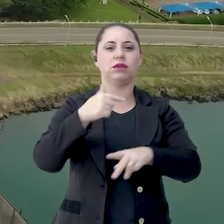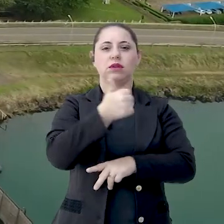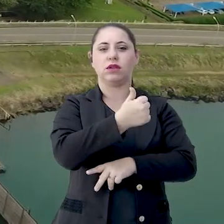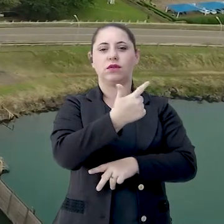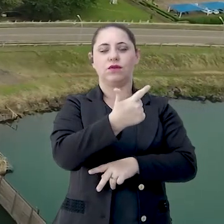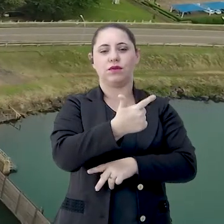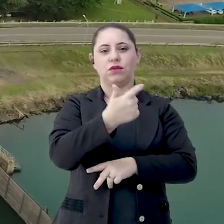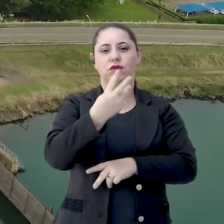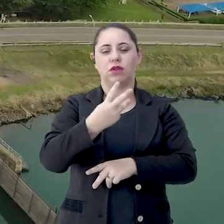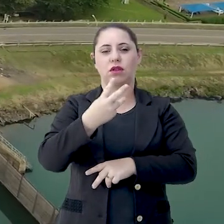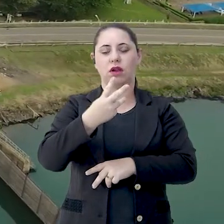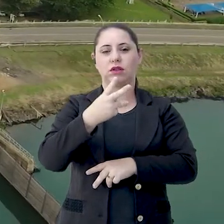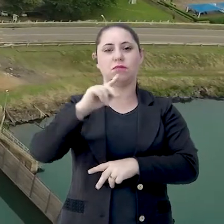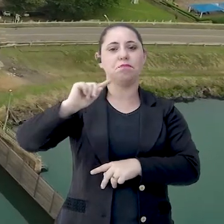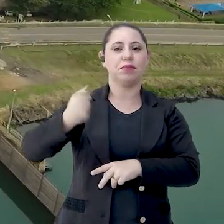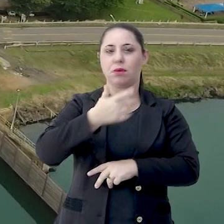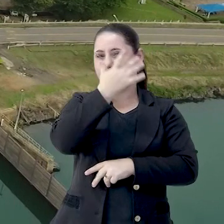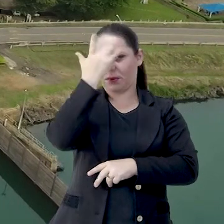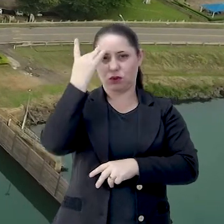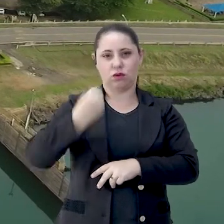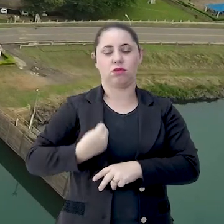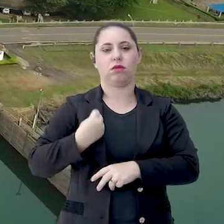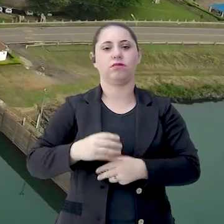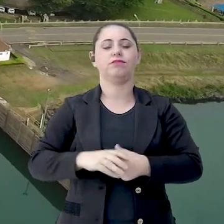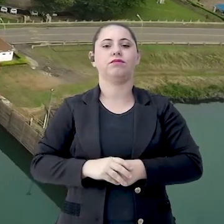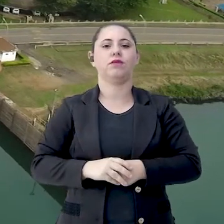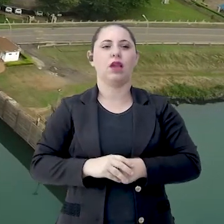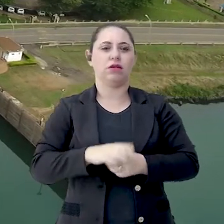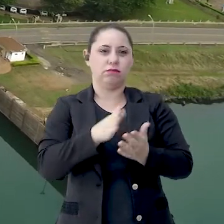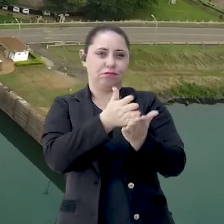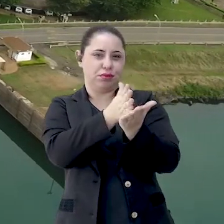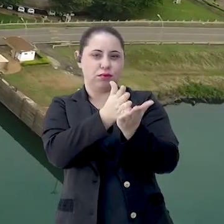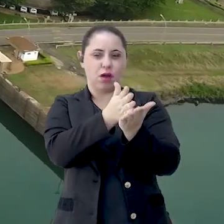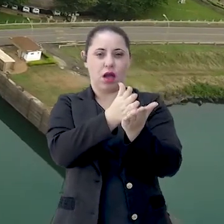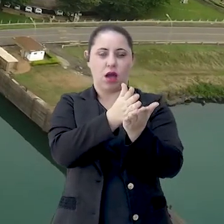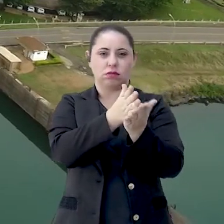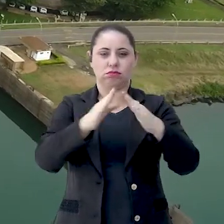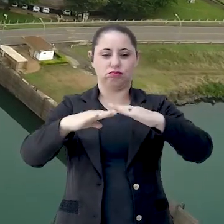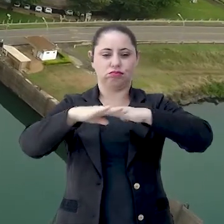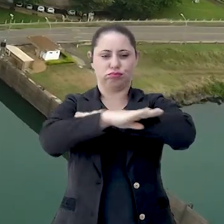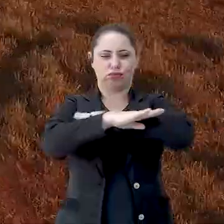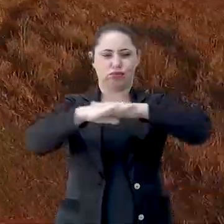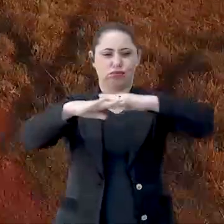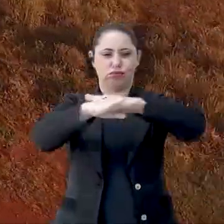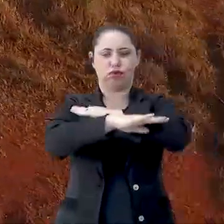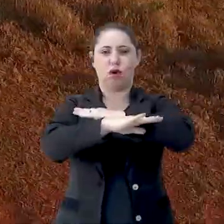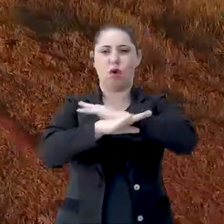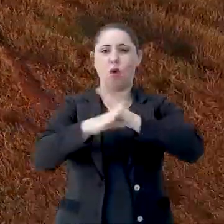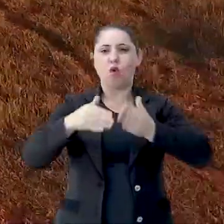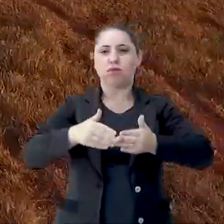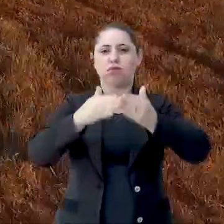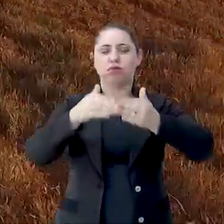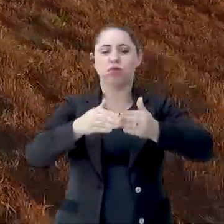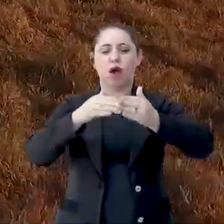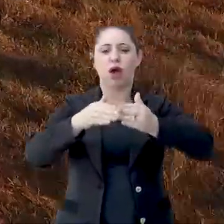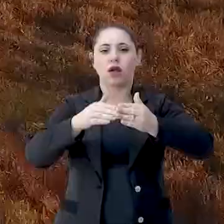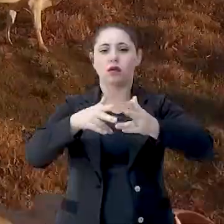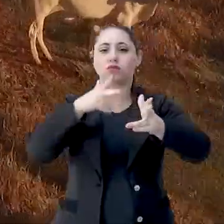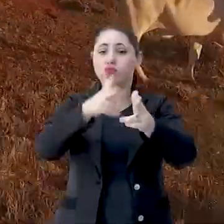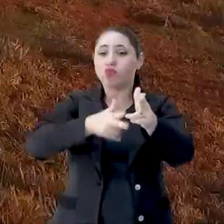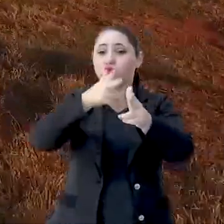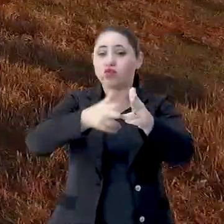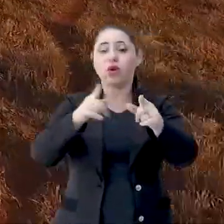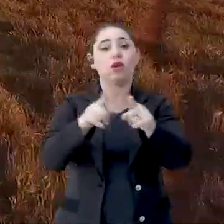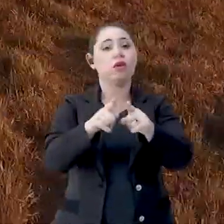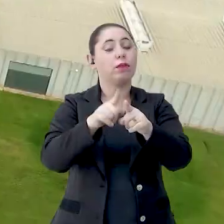acesso privilegiado às regiões Centro-Oeste, Sudeste e Sul do país. Sua principal atividade econômica é